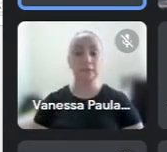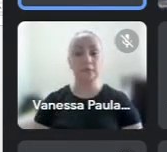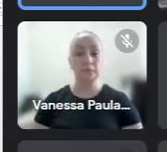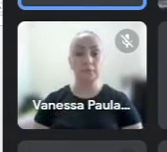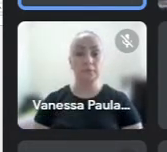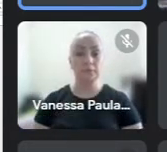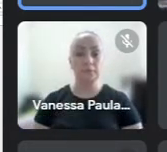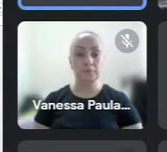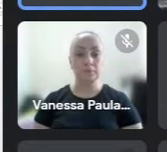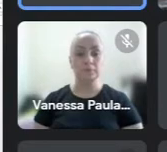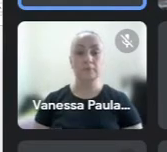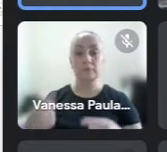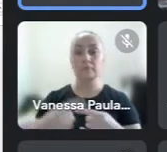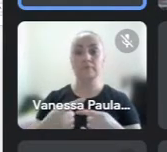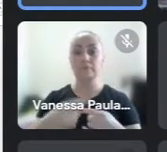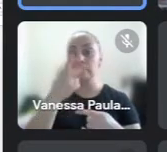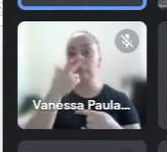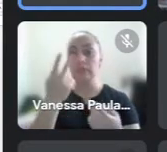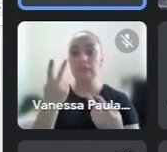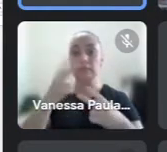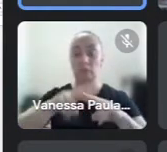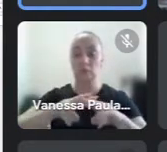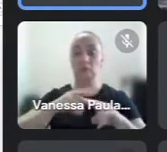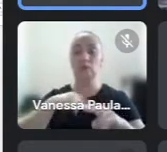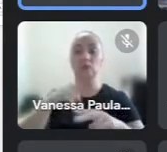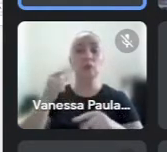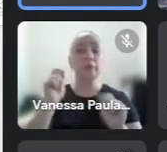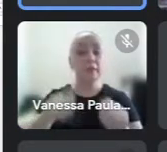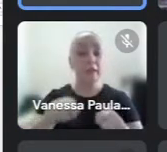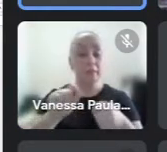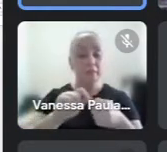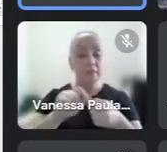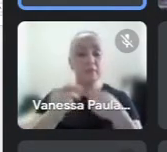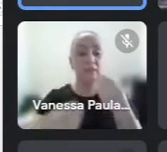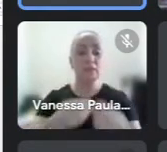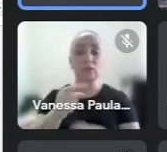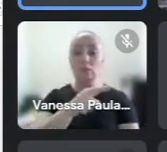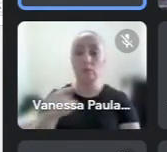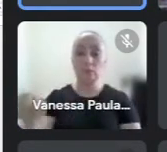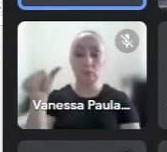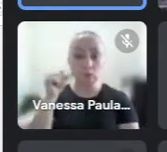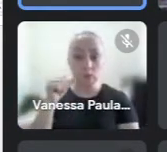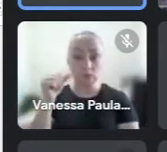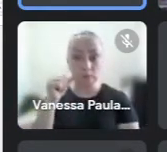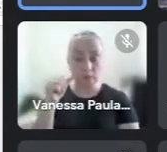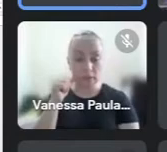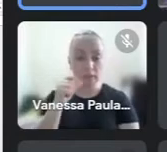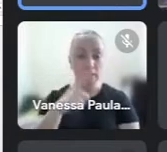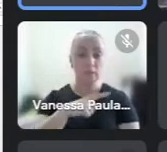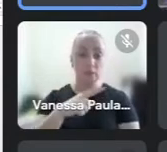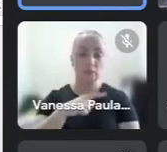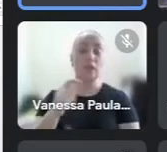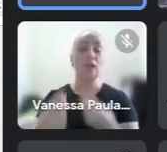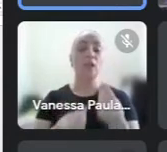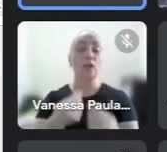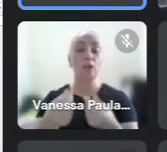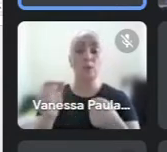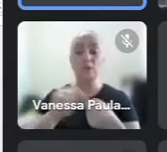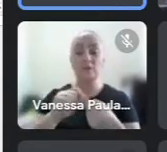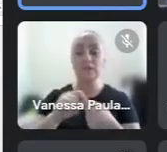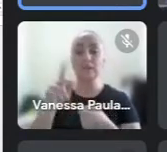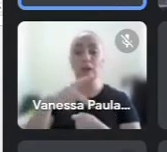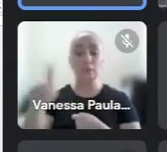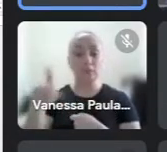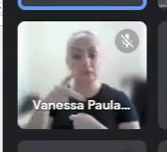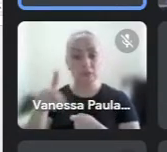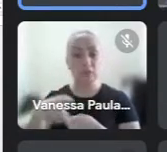Porque congelou. O que a gente pode fazer é o seguinte: os meninos, os bastidores, podem colocar na tela, meninos. Aí a professora vai falando,